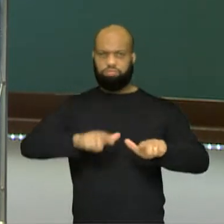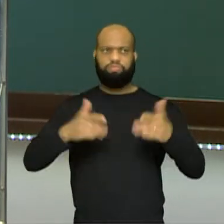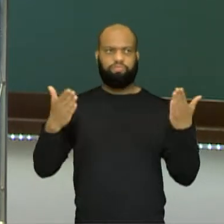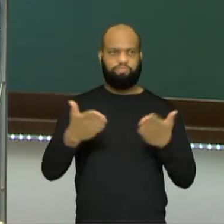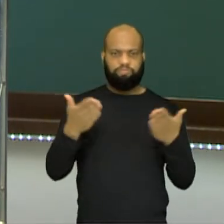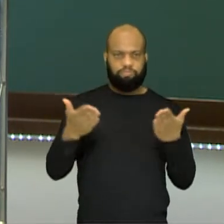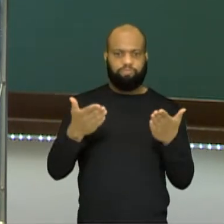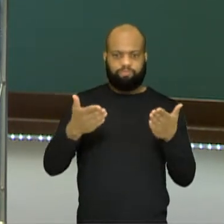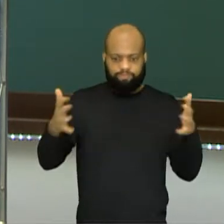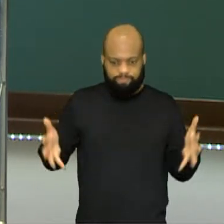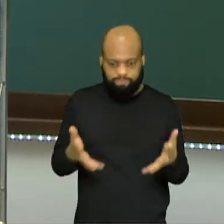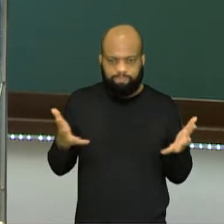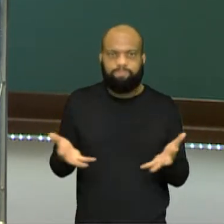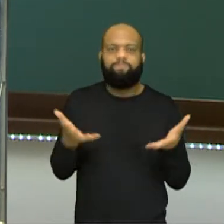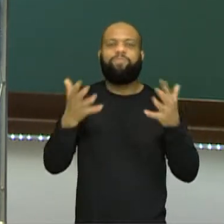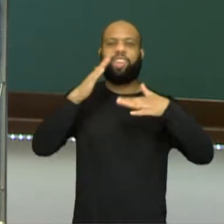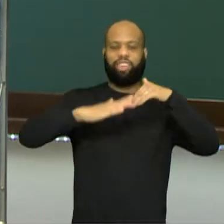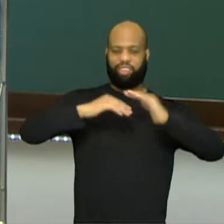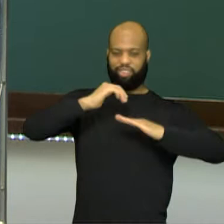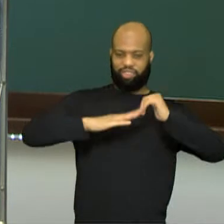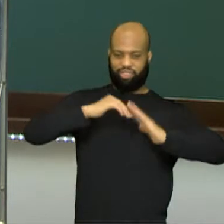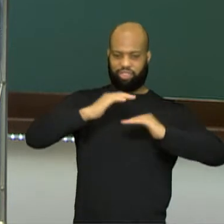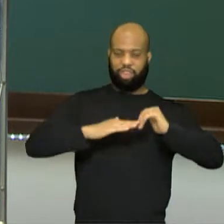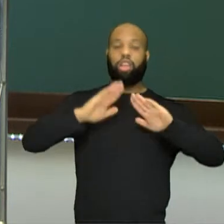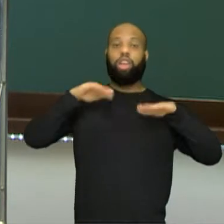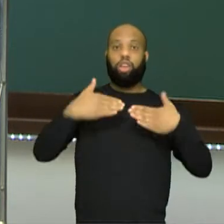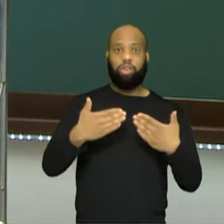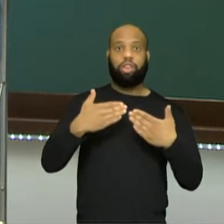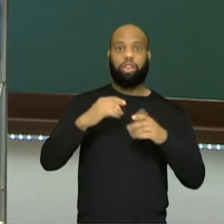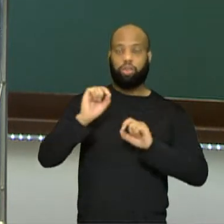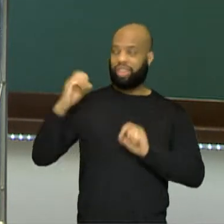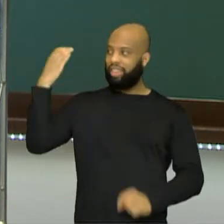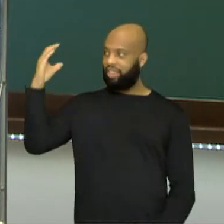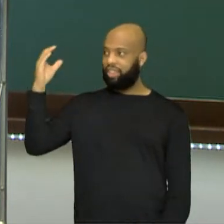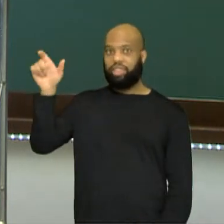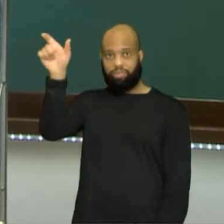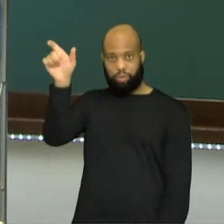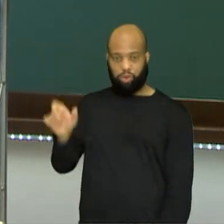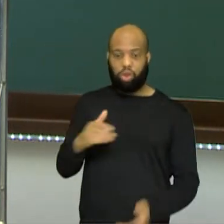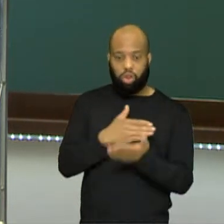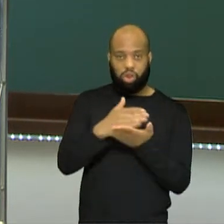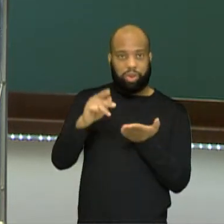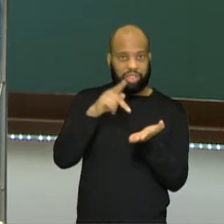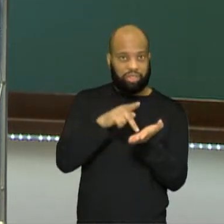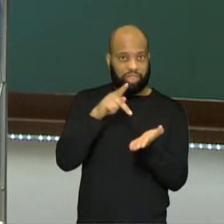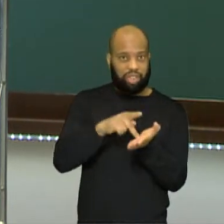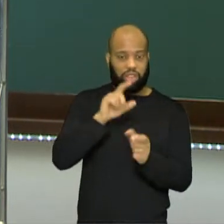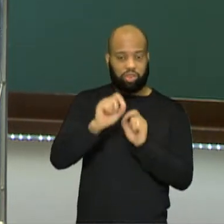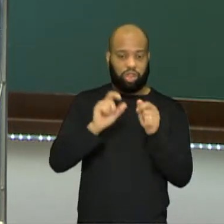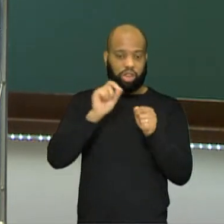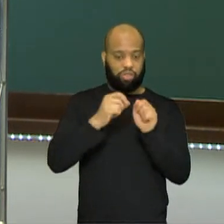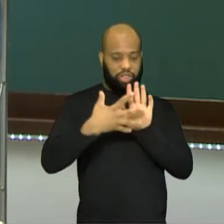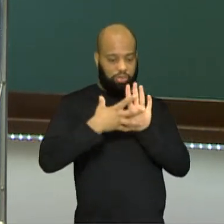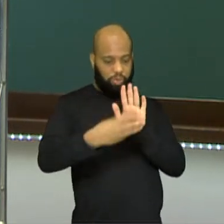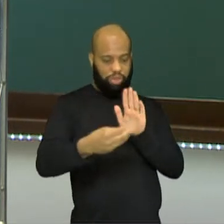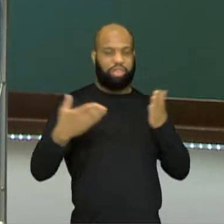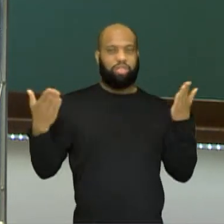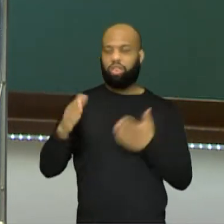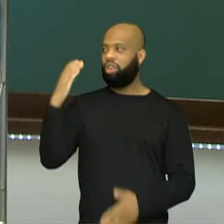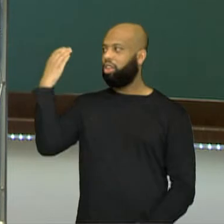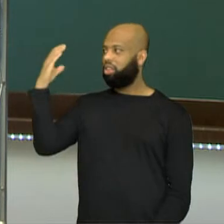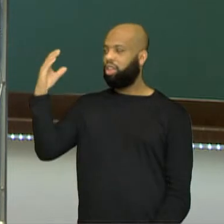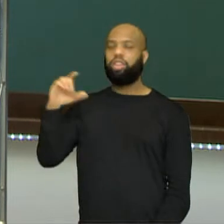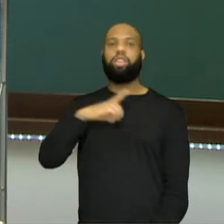vamos dizer assim, profissional. Na verdade, os cientistas começam de fato a fazer esse modelo de ciência que temos até hoje, que é